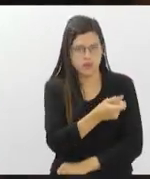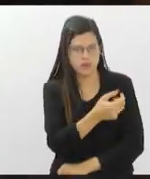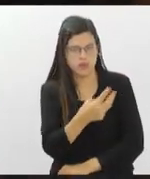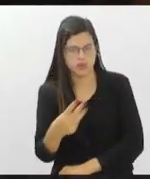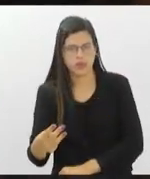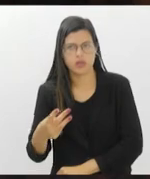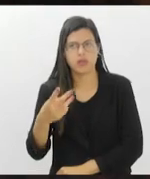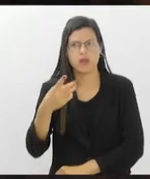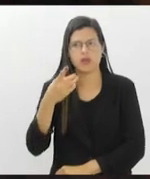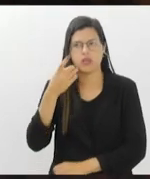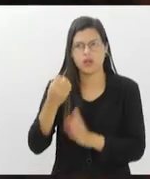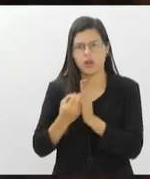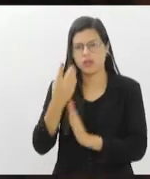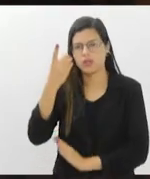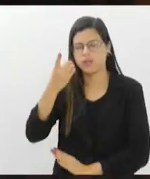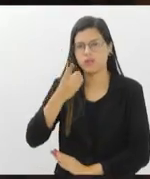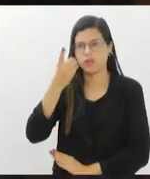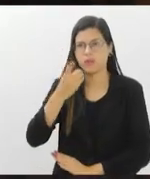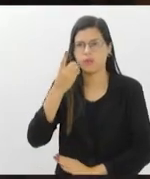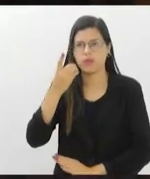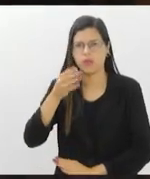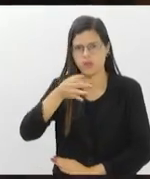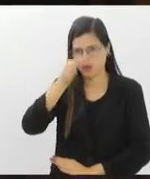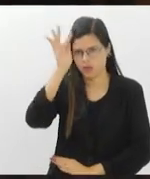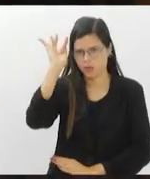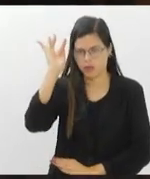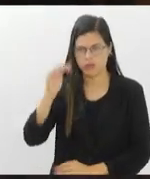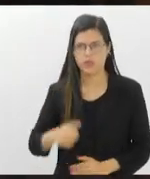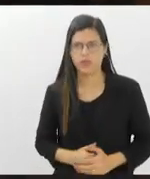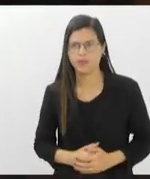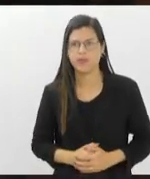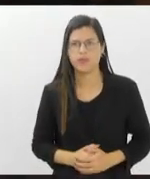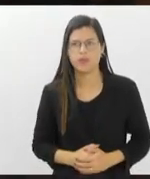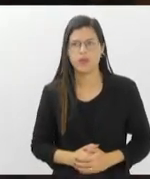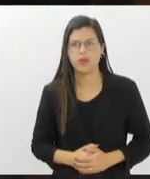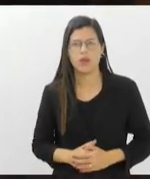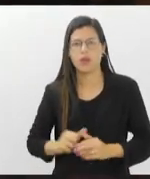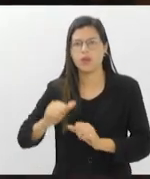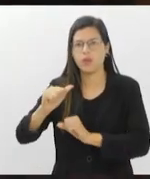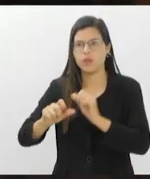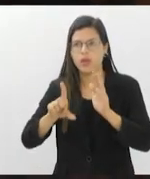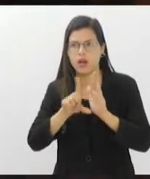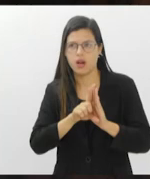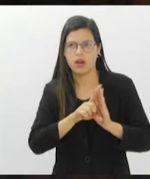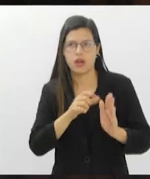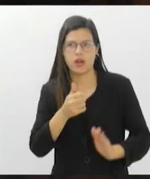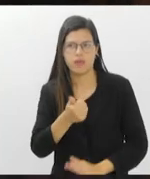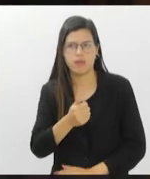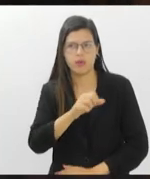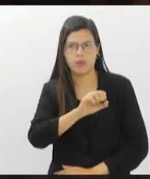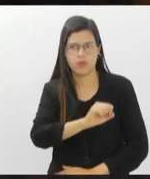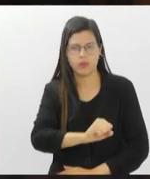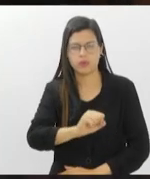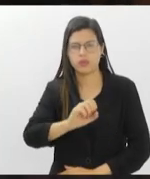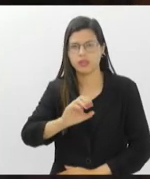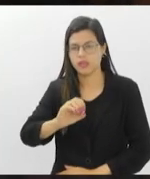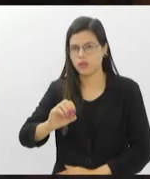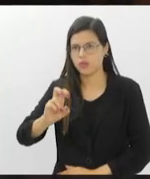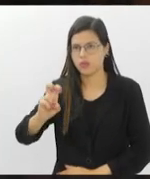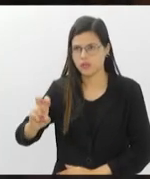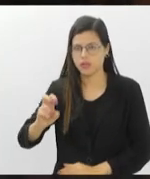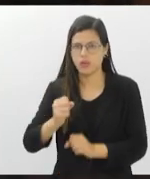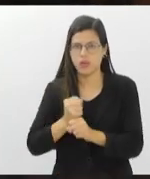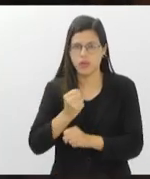de autoria do deputado Fred Pacheco, que altera a lei estadual 1805, de